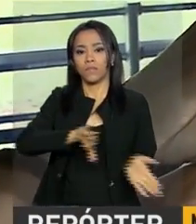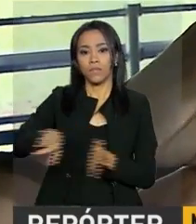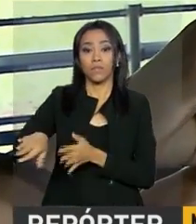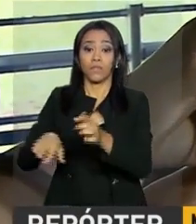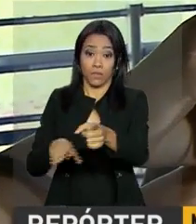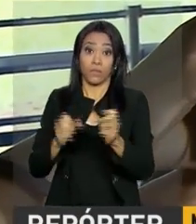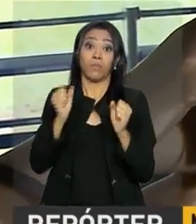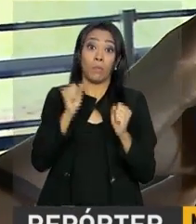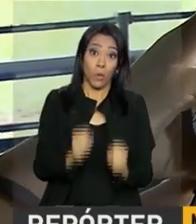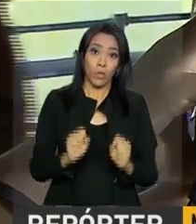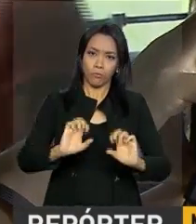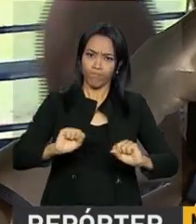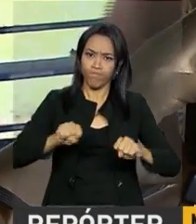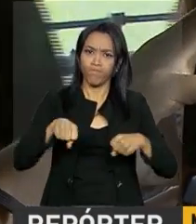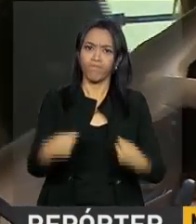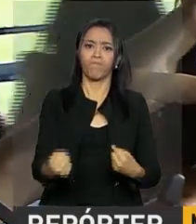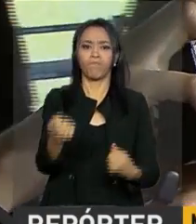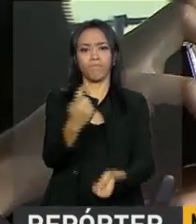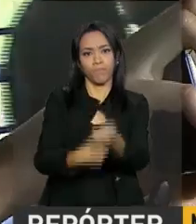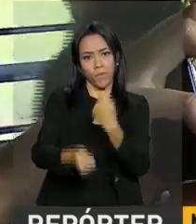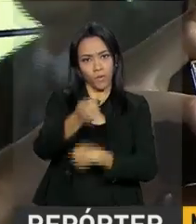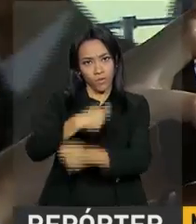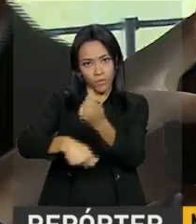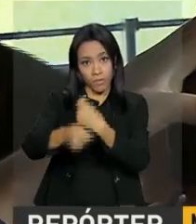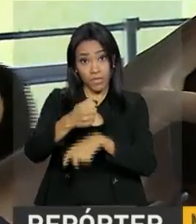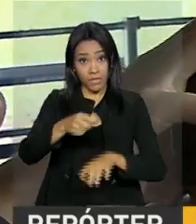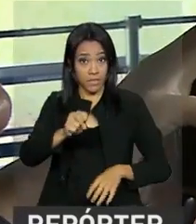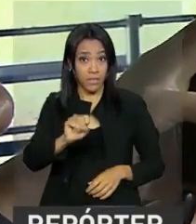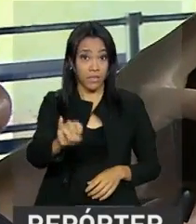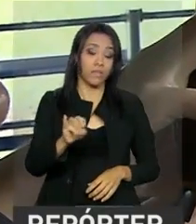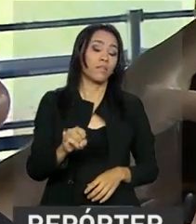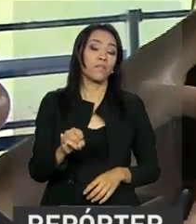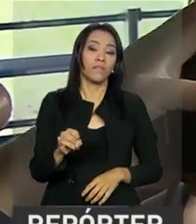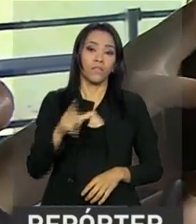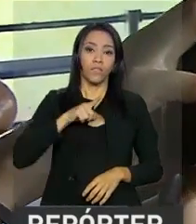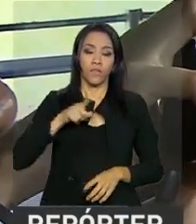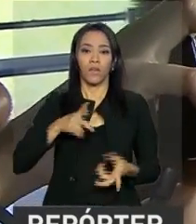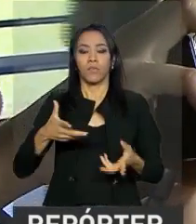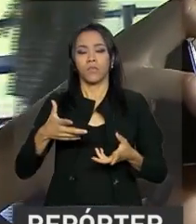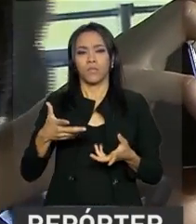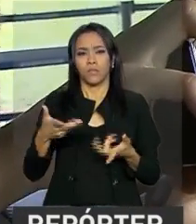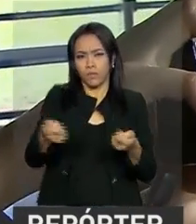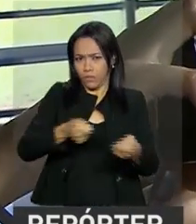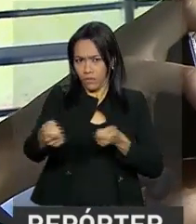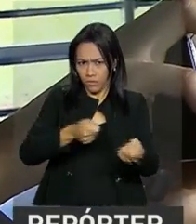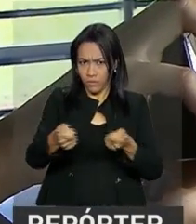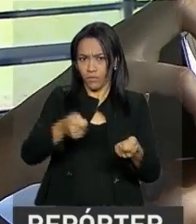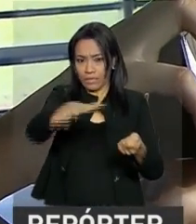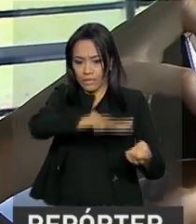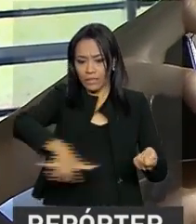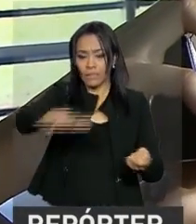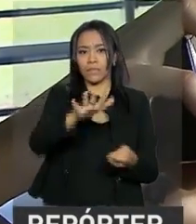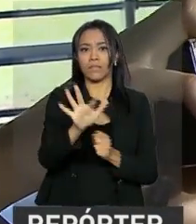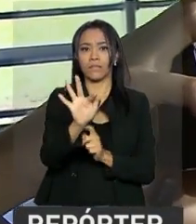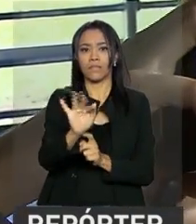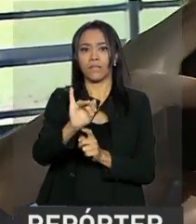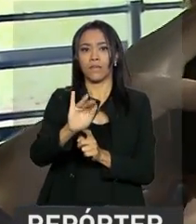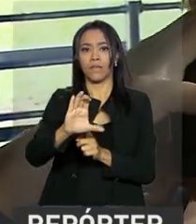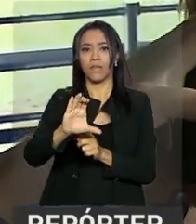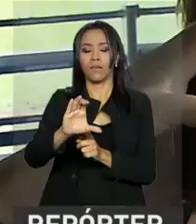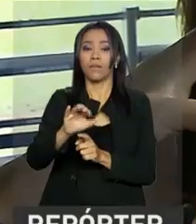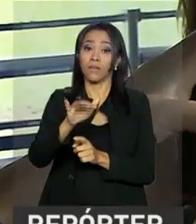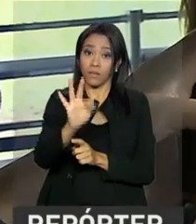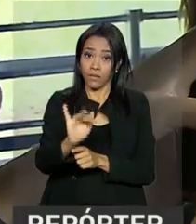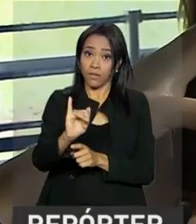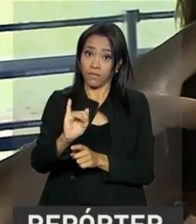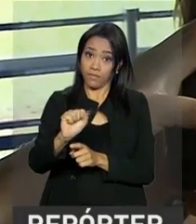economia e a confiança na economia se por ventura a gente tiver estabilidade do ponto de vista fiscal e é o que esta PEC